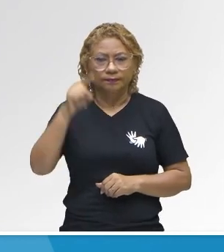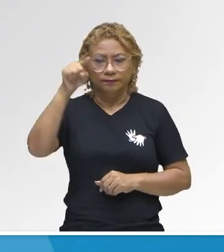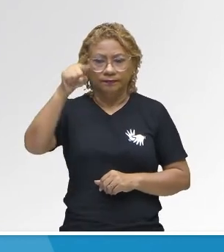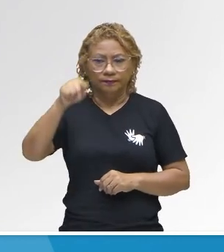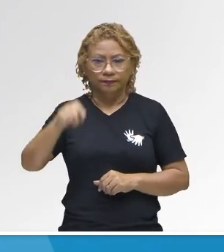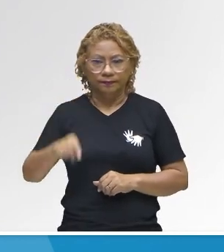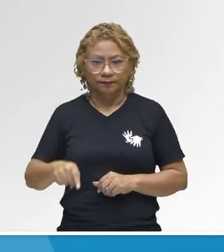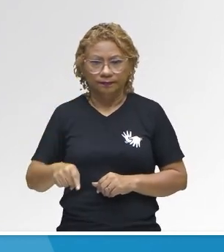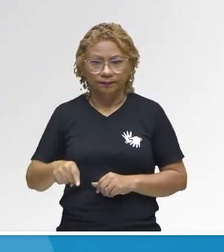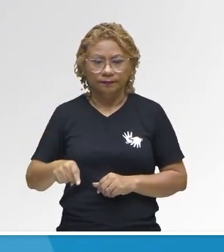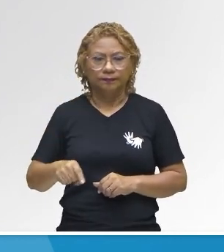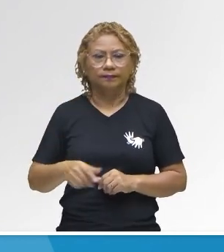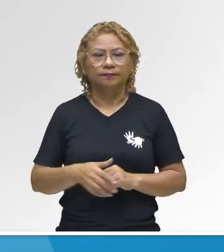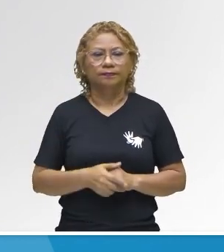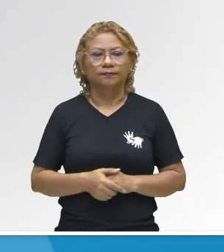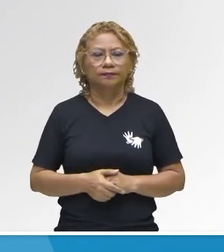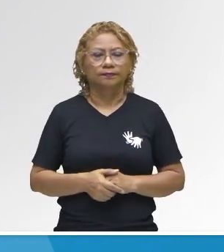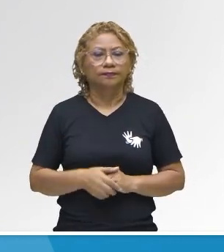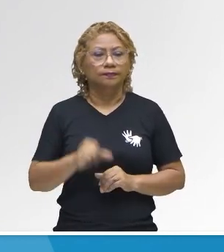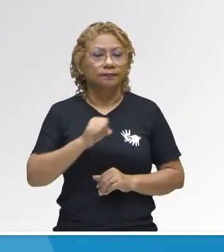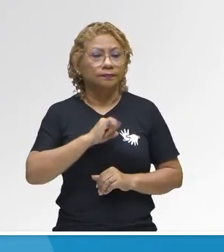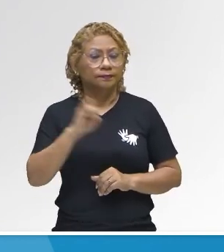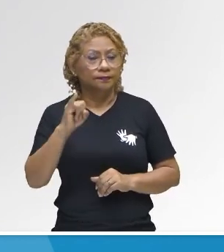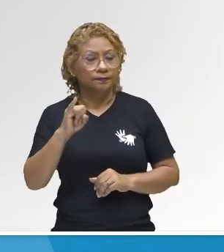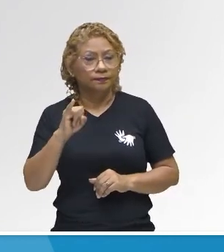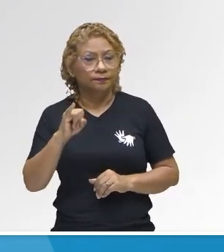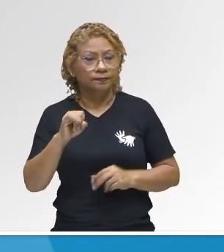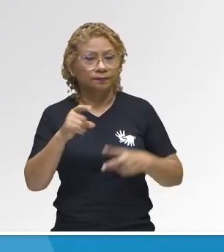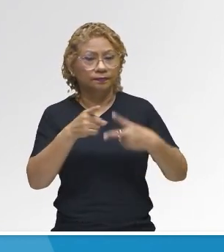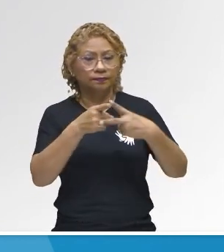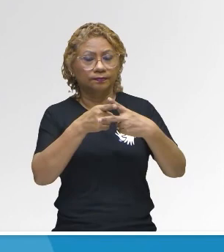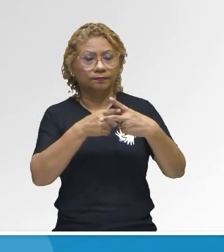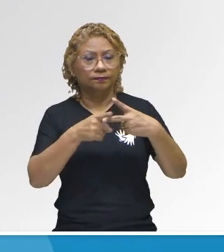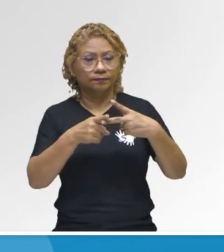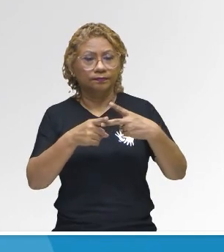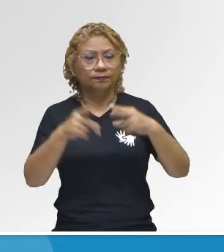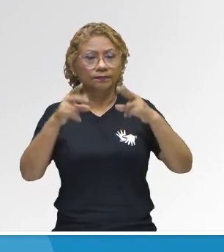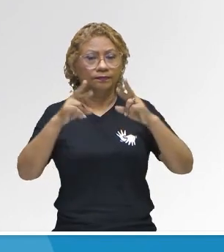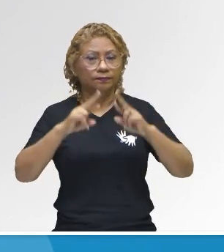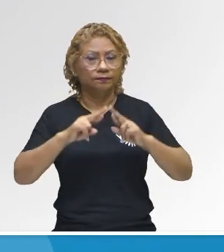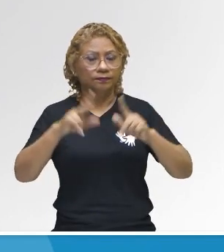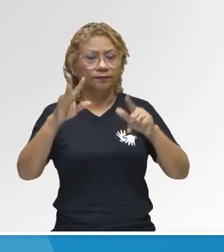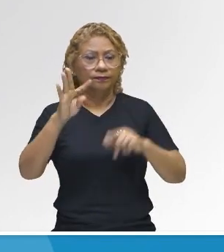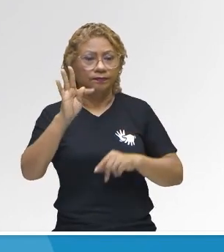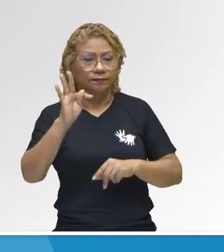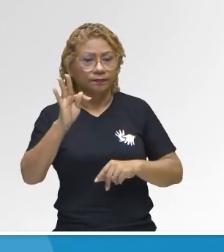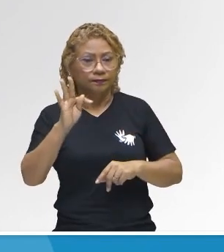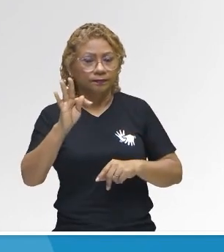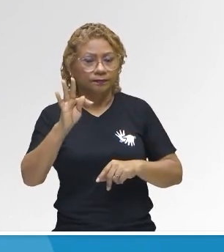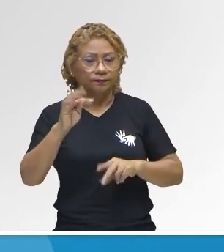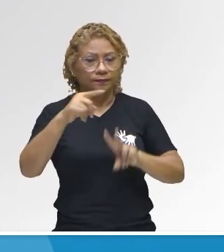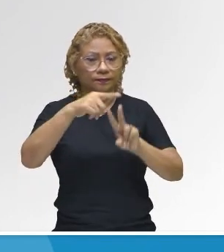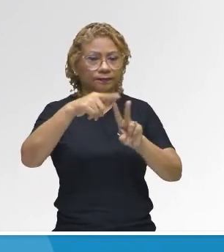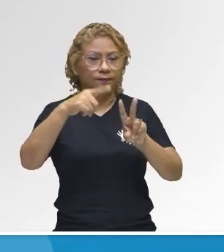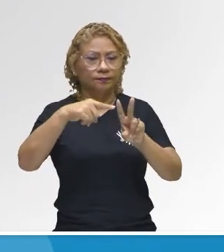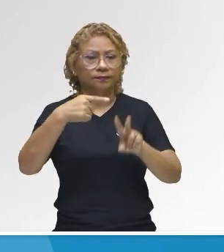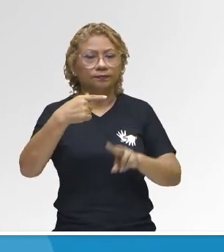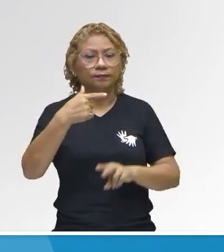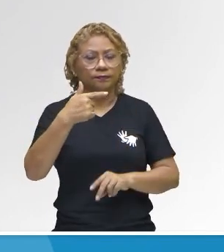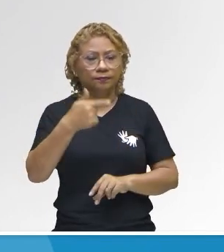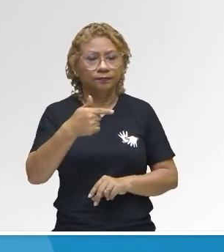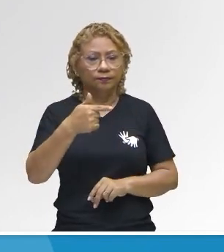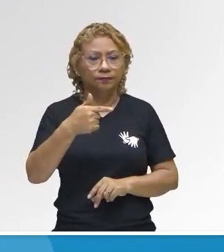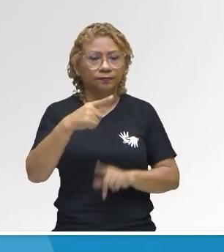se o ângulo T for diferente de π sobre 2 mais kπ. Então, o que a gente vai fazer